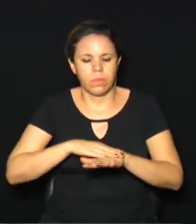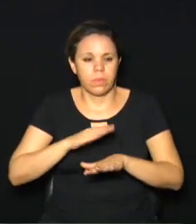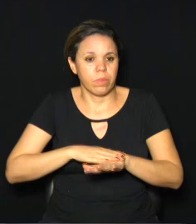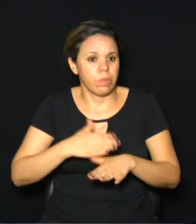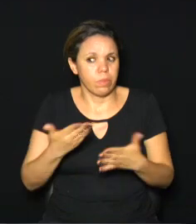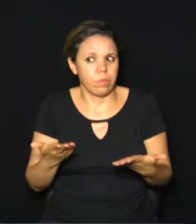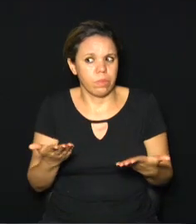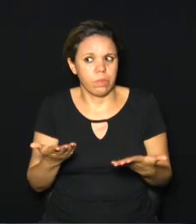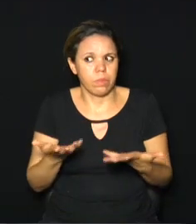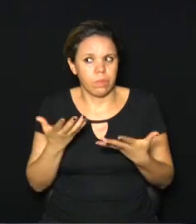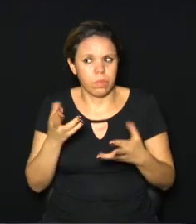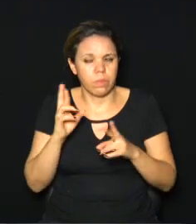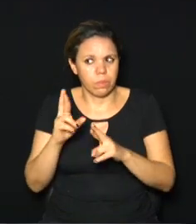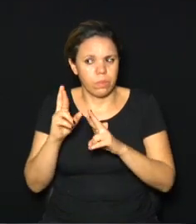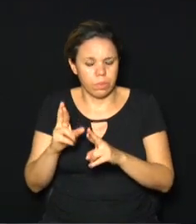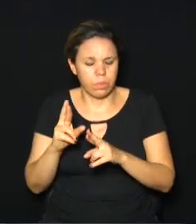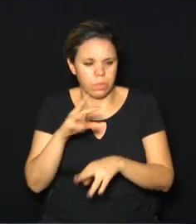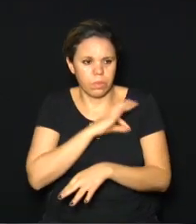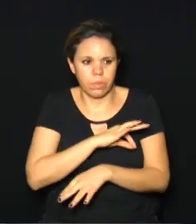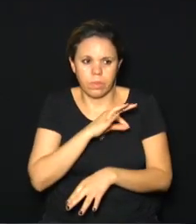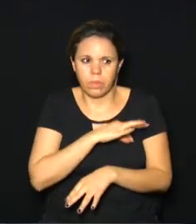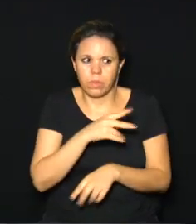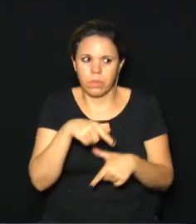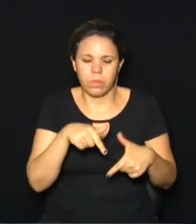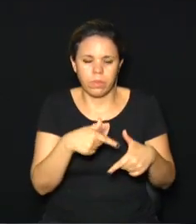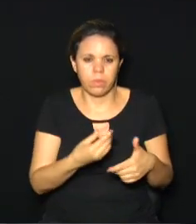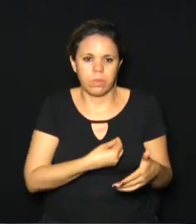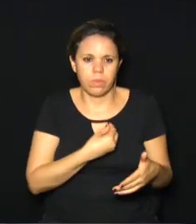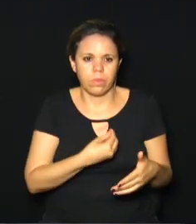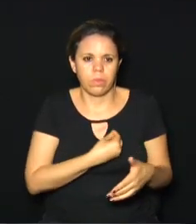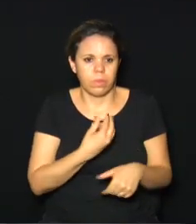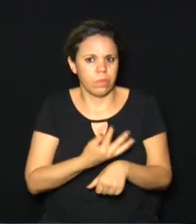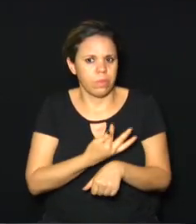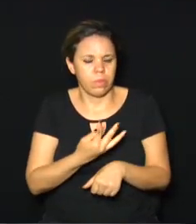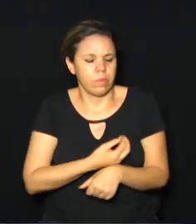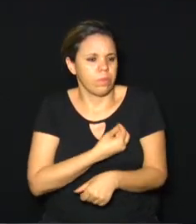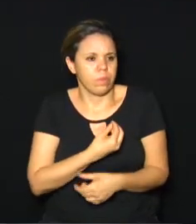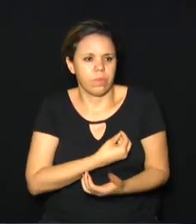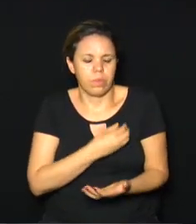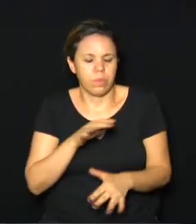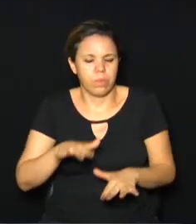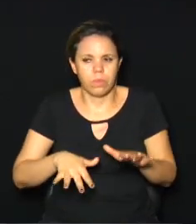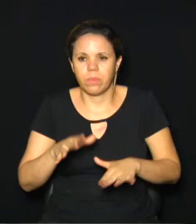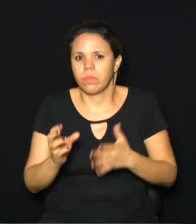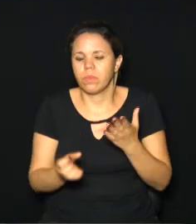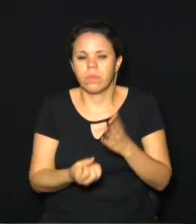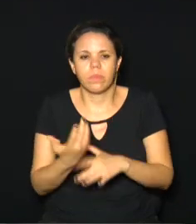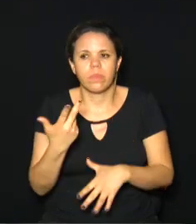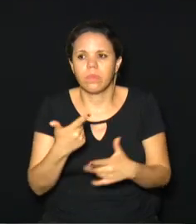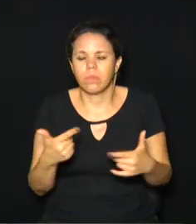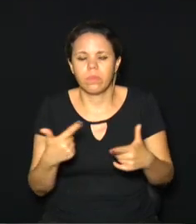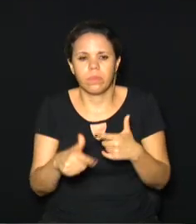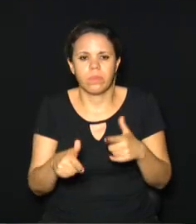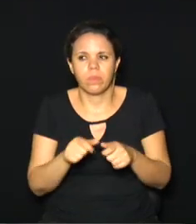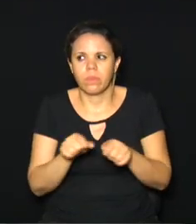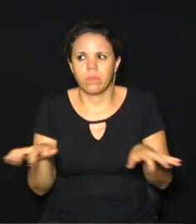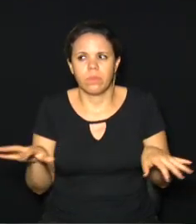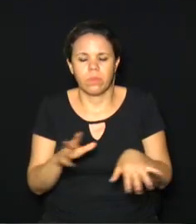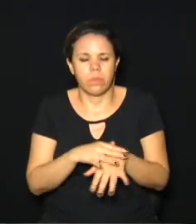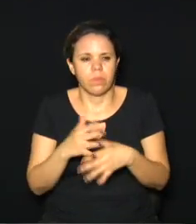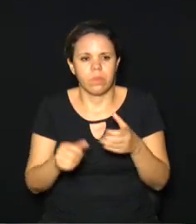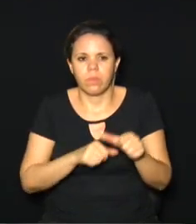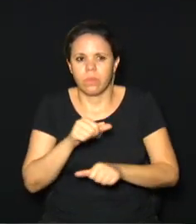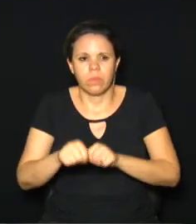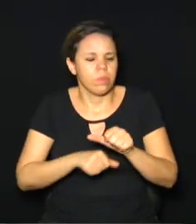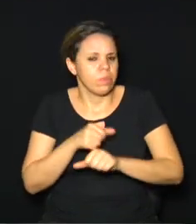né? Há uma expectativa dele, né, de receber aquilo. De repente vem uma situação que